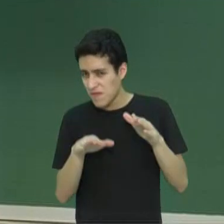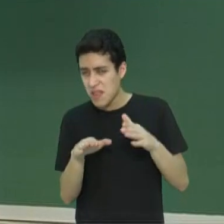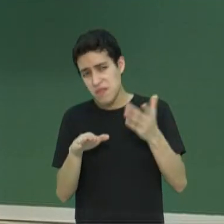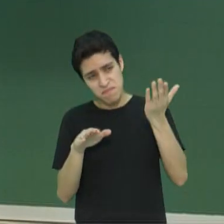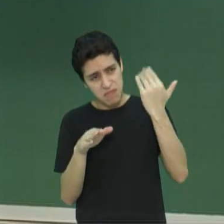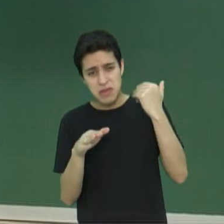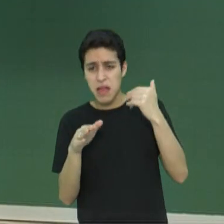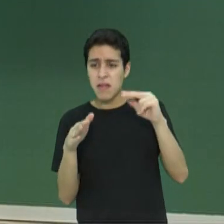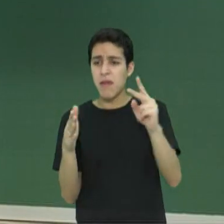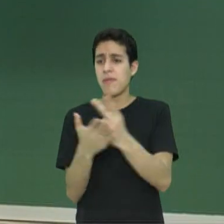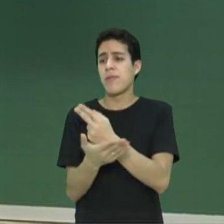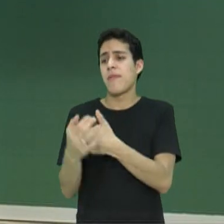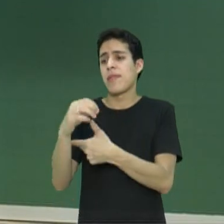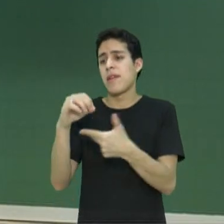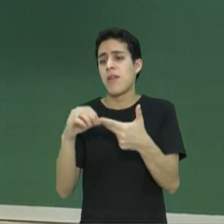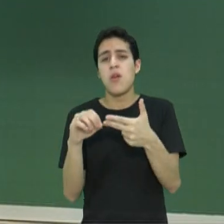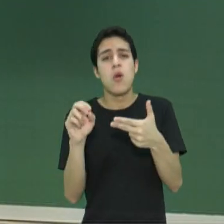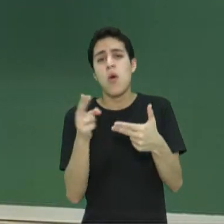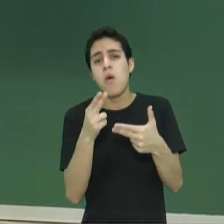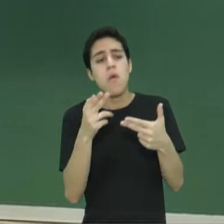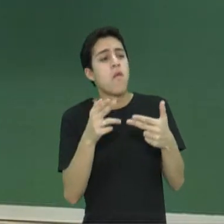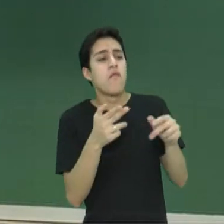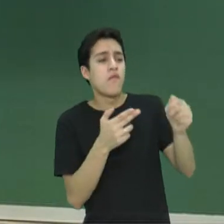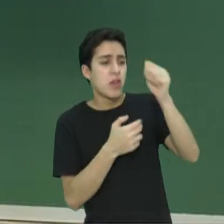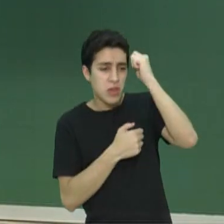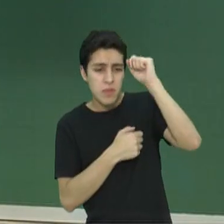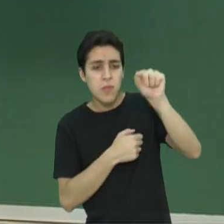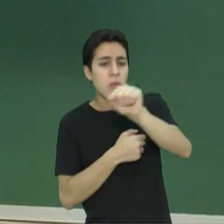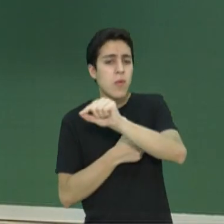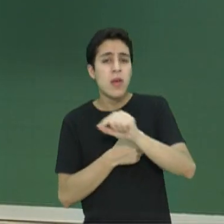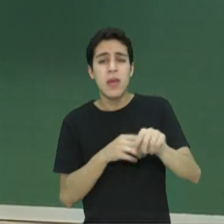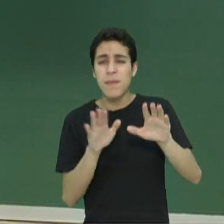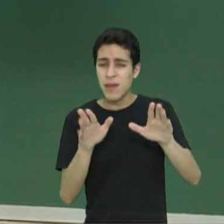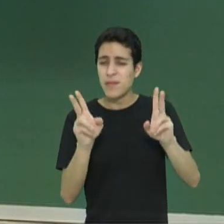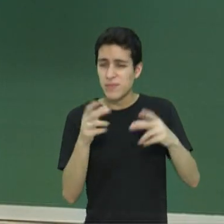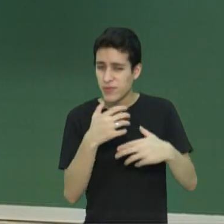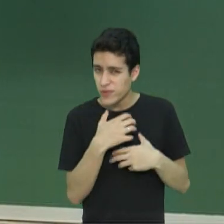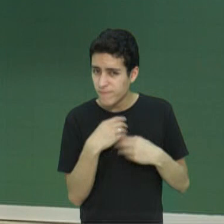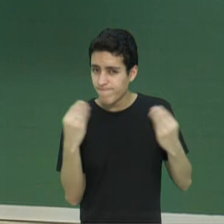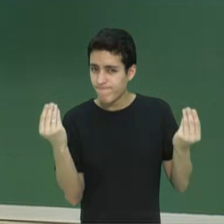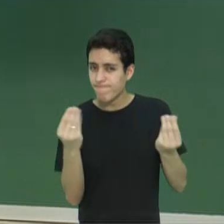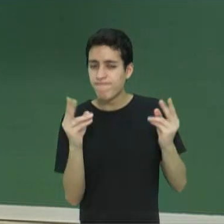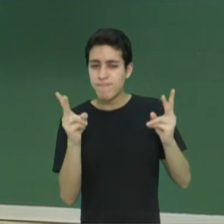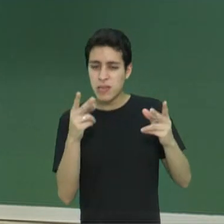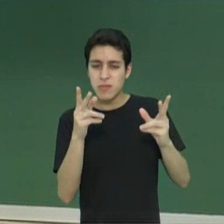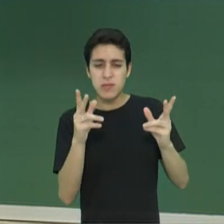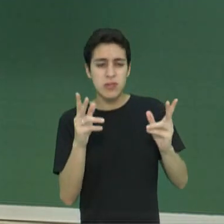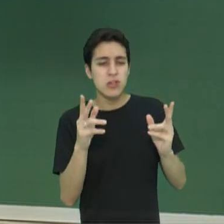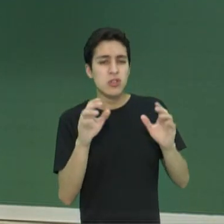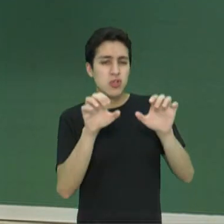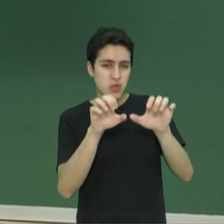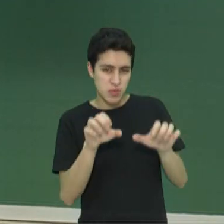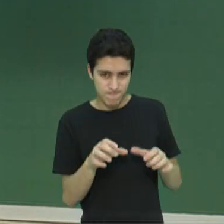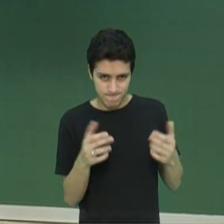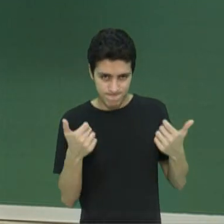Enems anteriores, às vezes, questões que caíram em vestibulares, mas tem o mesmo formato, o mesmo tipo de exigência